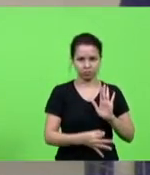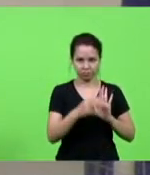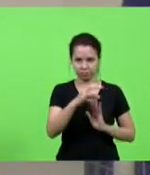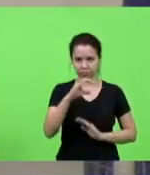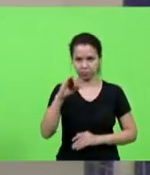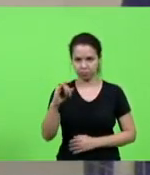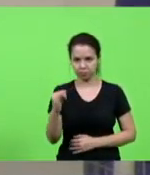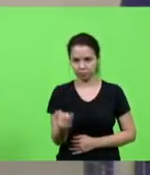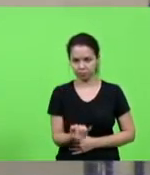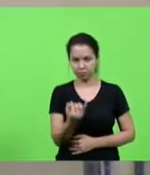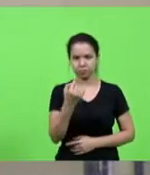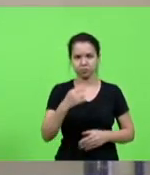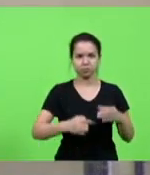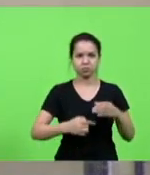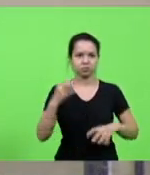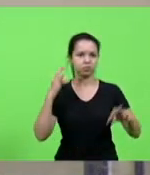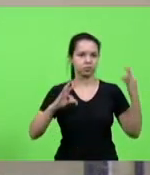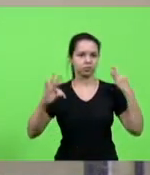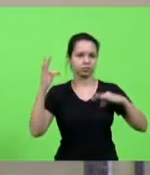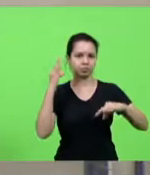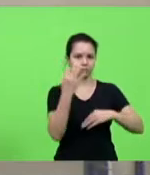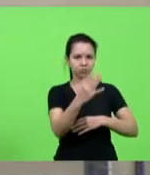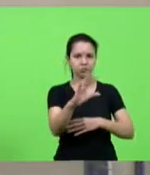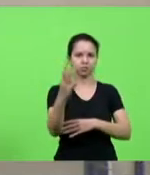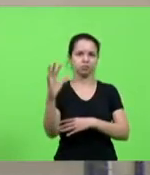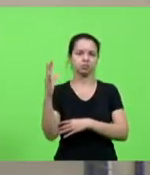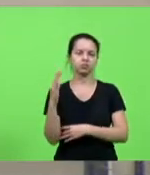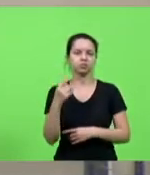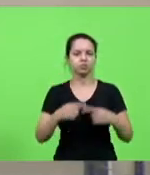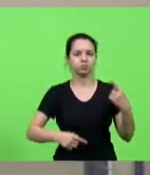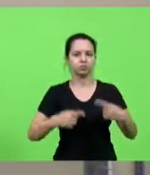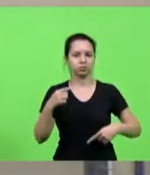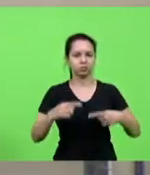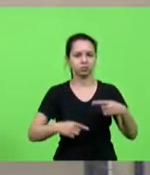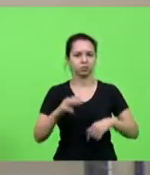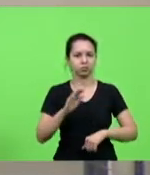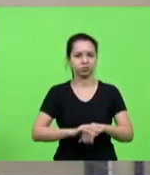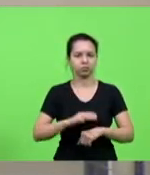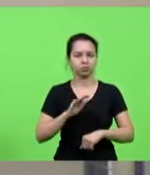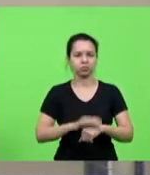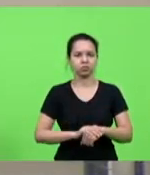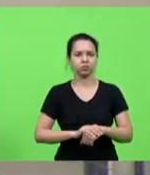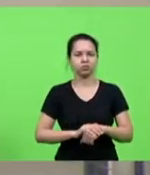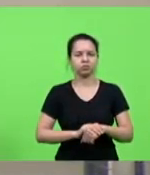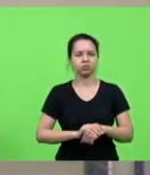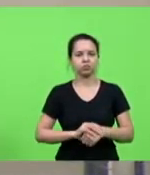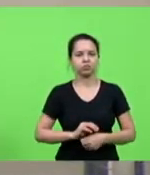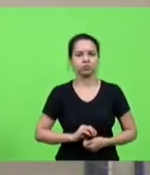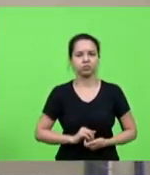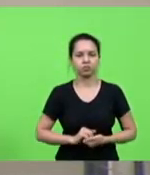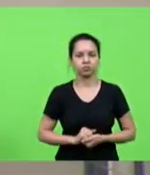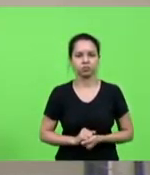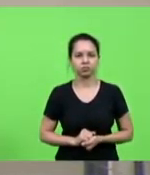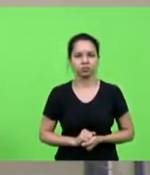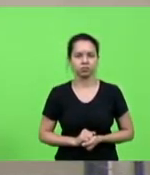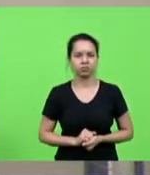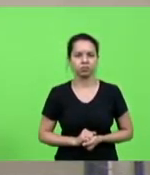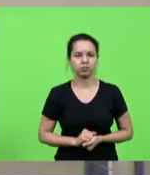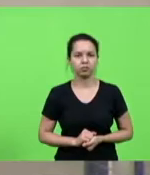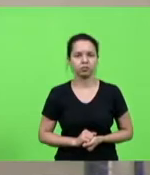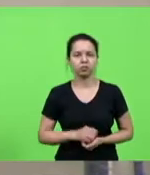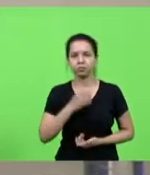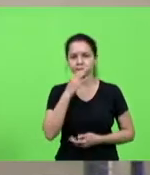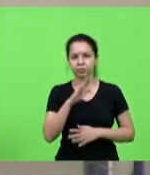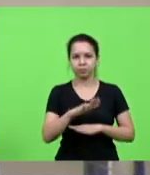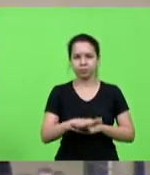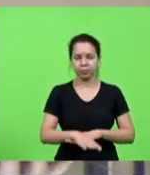Comissão de Turismo e Meio Ambiente. Em discussão, com a palavra o autor, o deputado Volney Weber. Muito bem, boa tarde. Boa